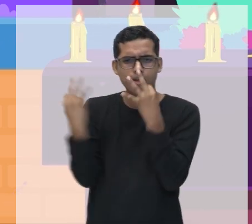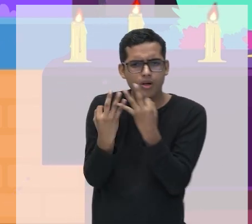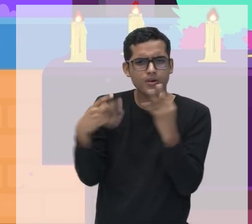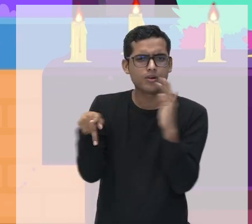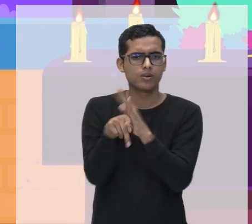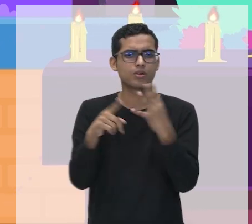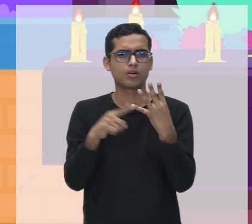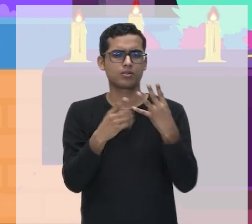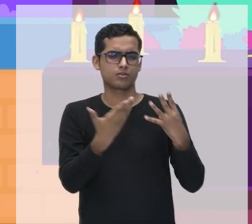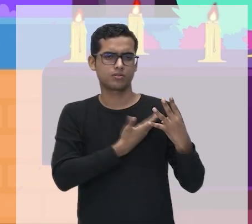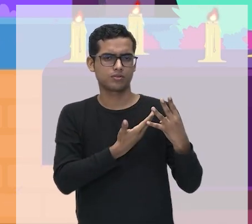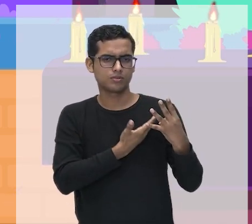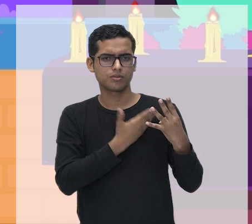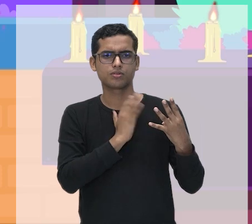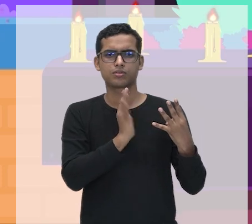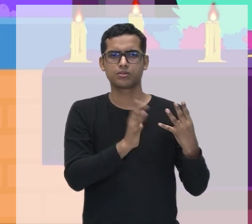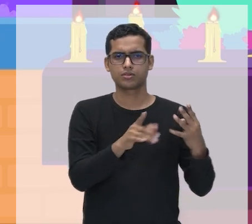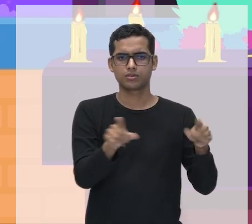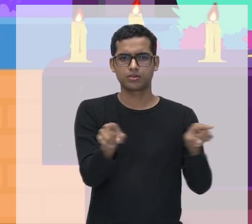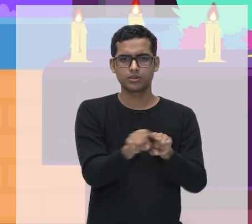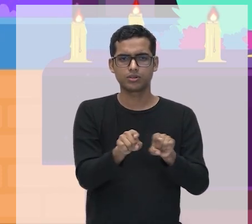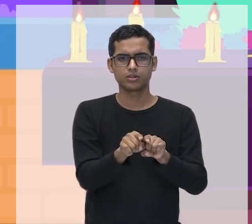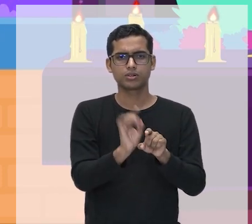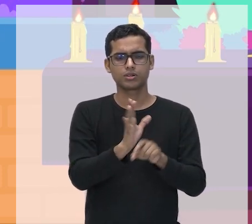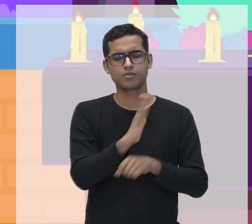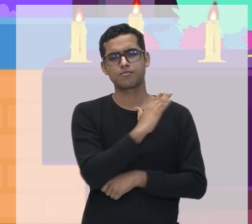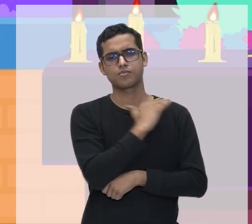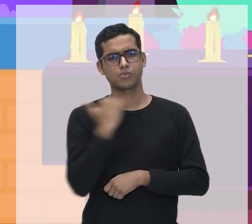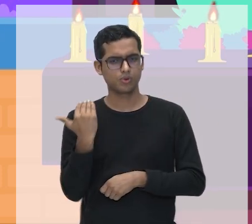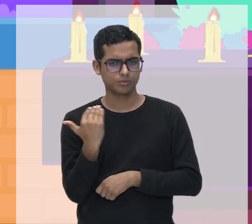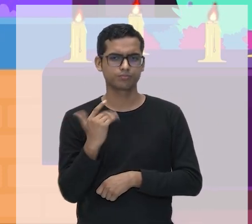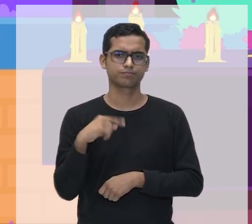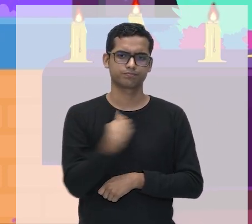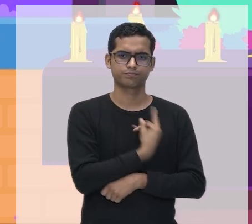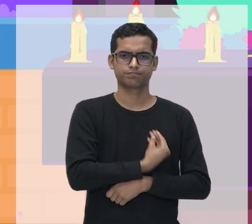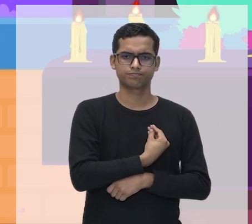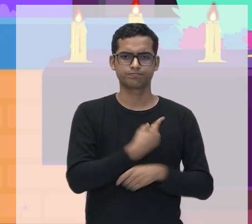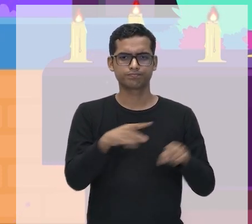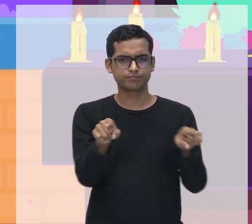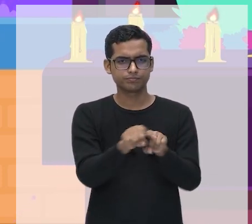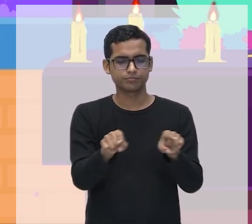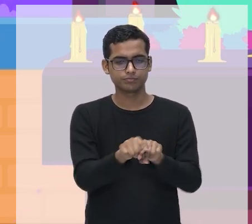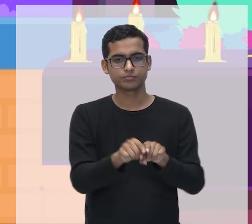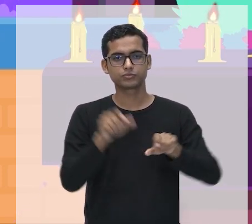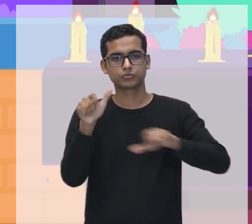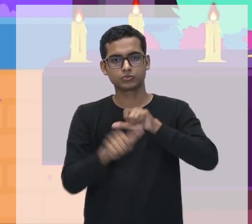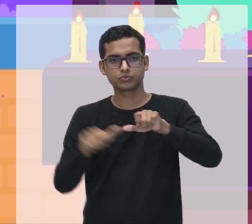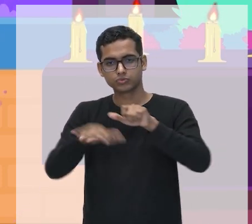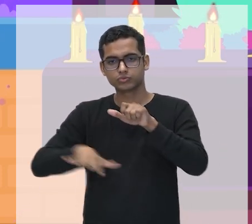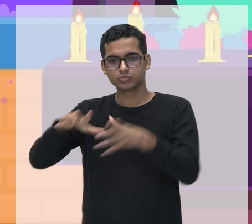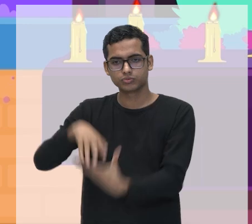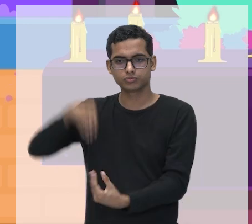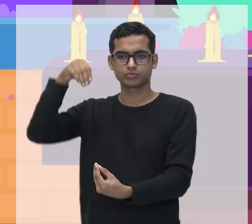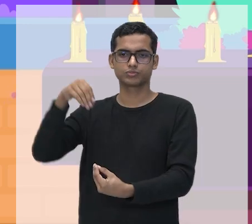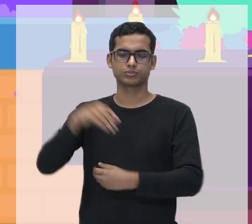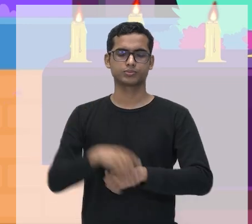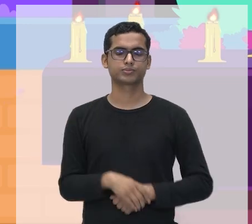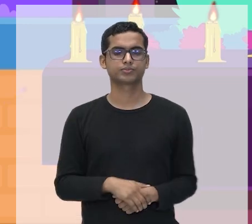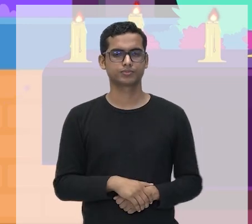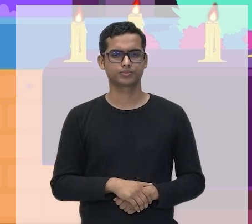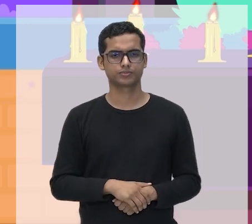amigos que, de alguma forma, deixaram nosso convívio e fizeram esta passagem para o mundo espiritual,